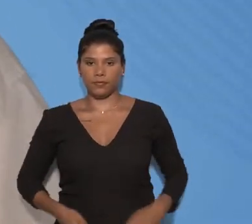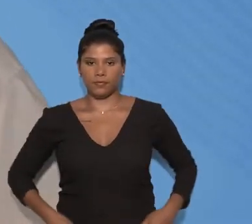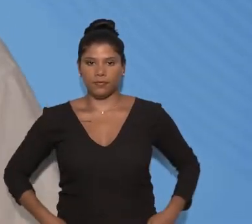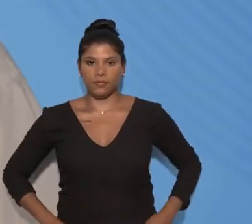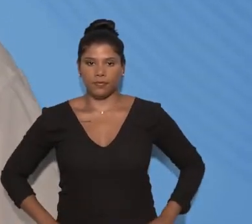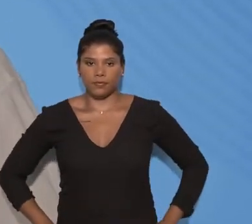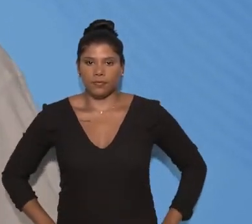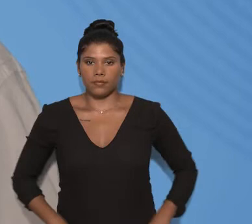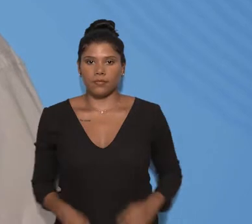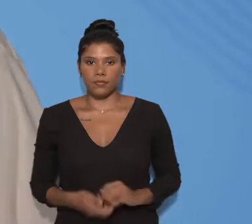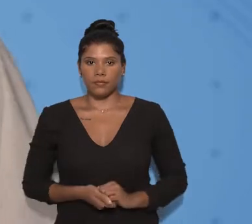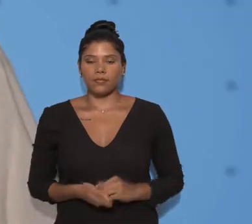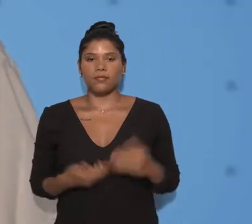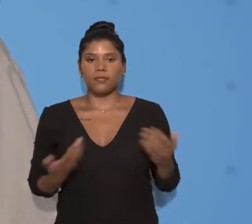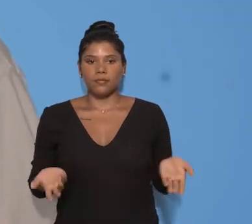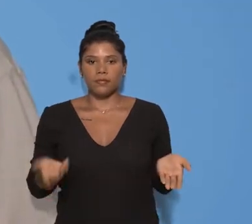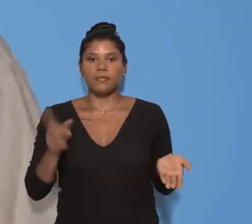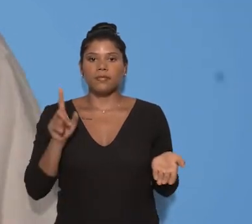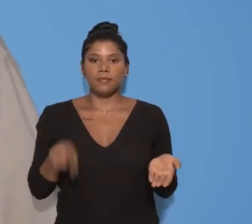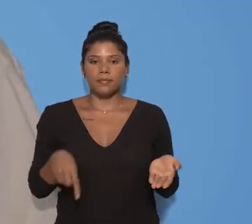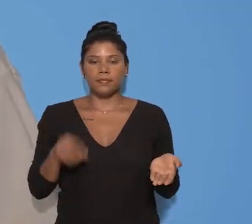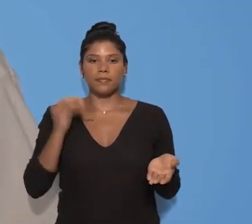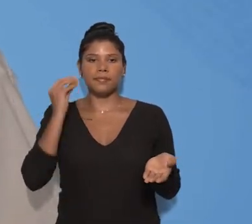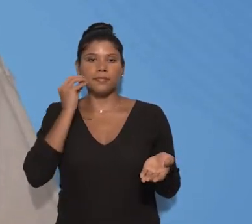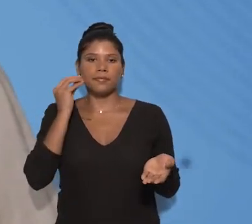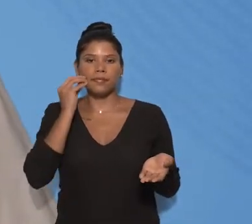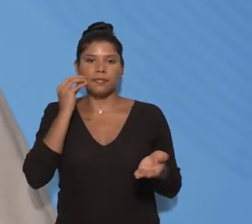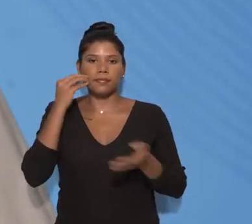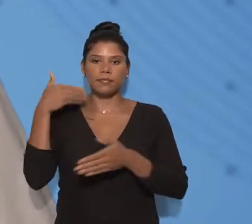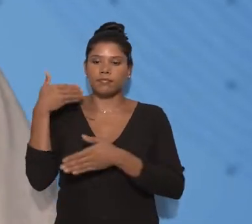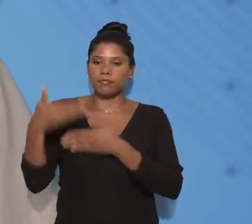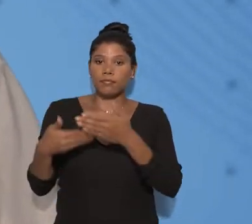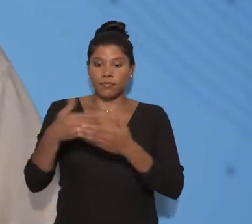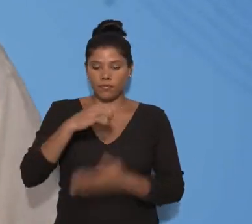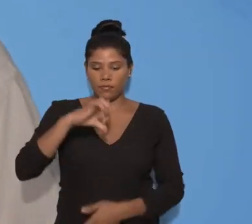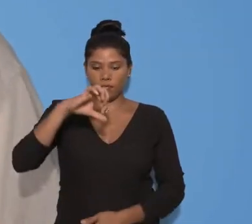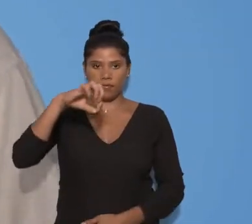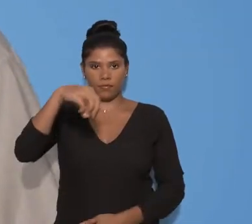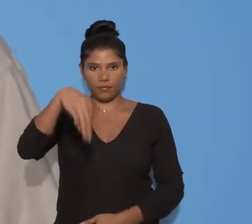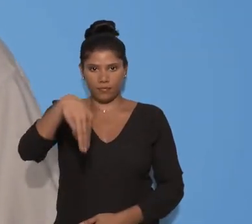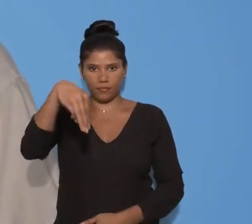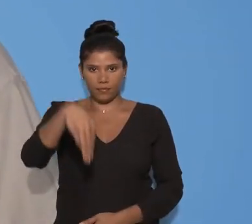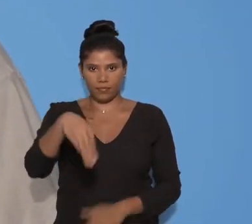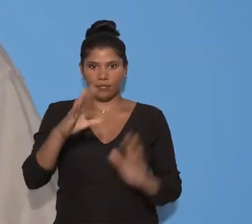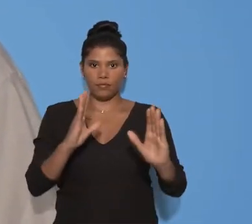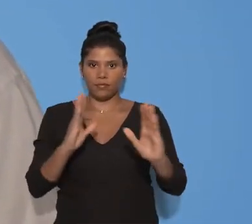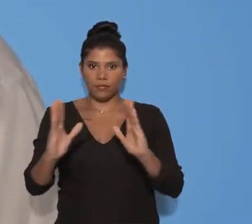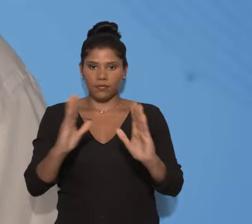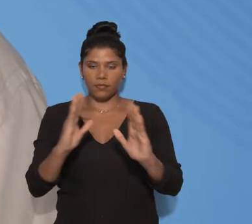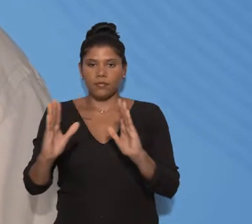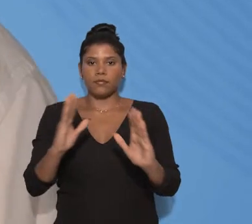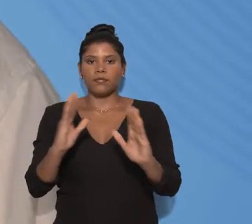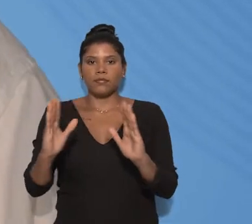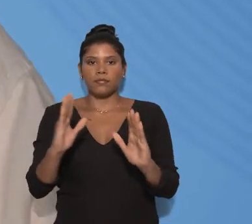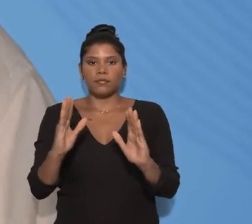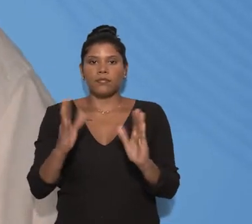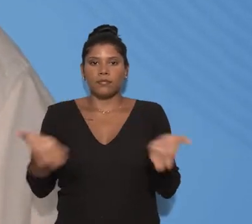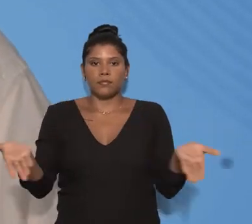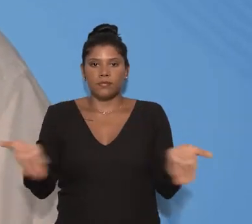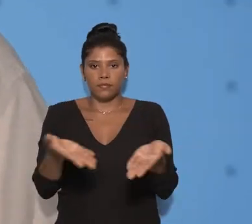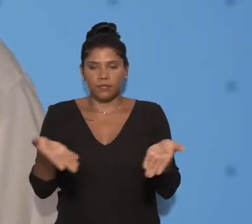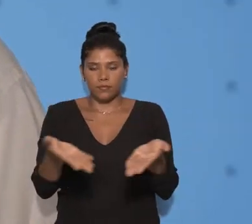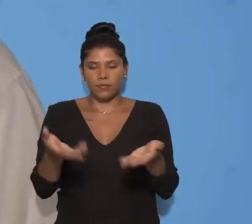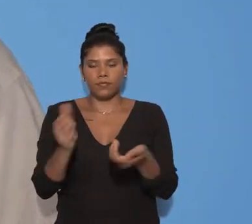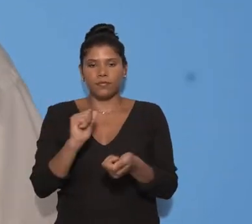busca maior, que é permanentemente procurado ao longo dos 90 minutos, um pouco mais dos acréscimos de hoje, nas